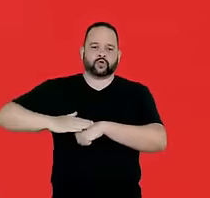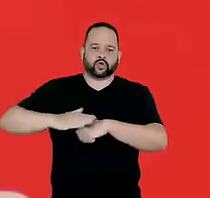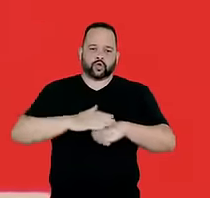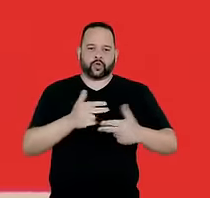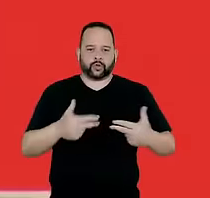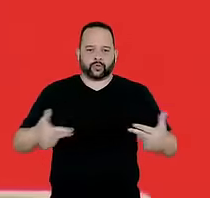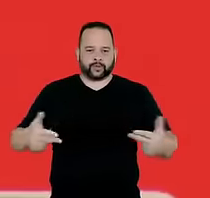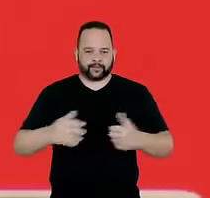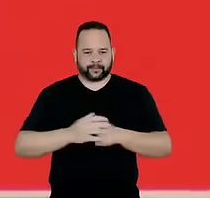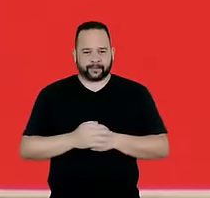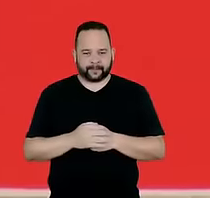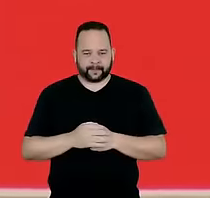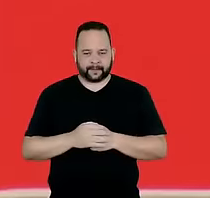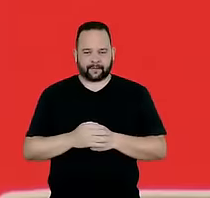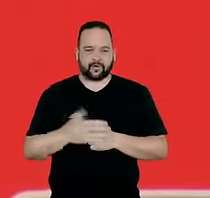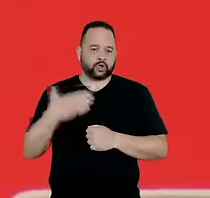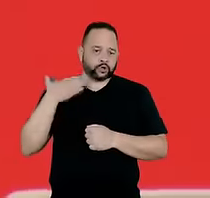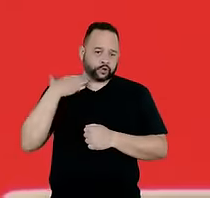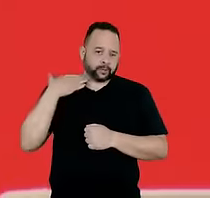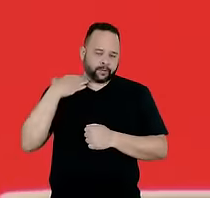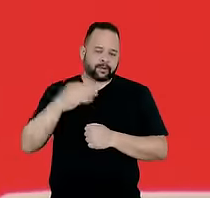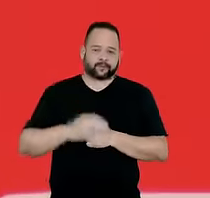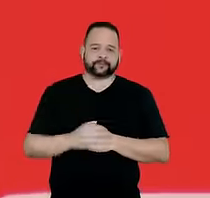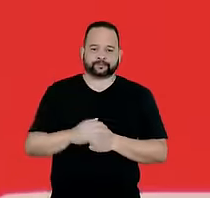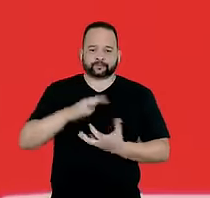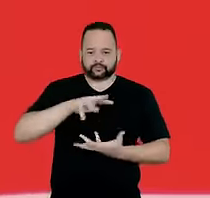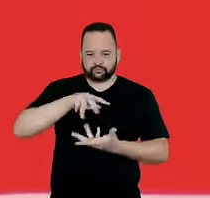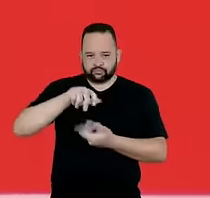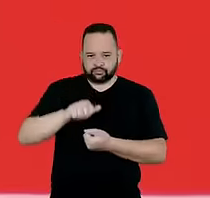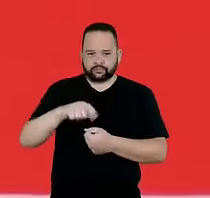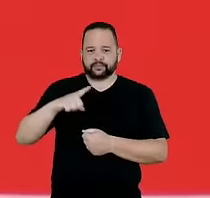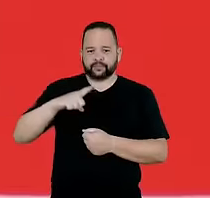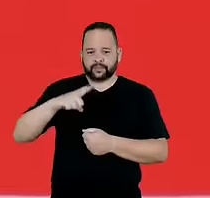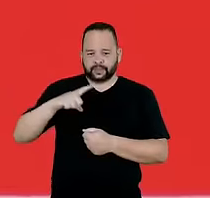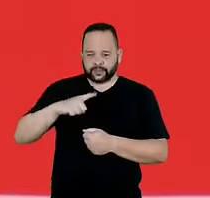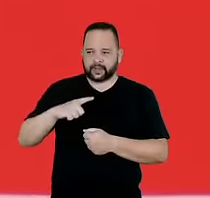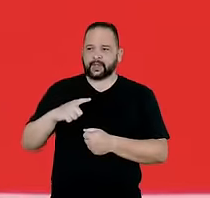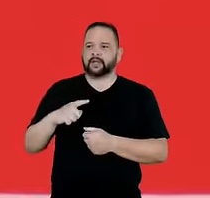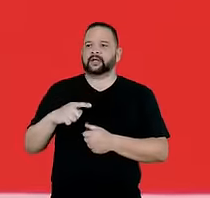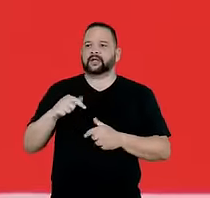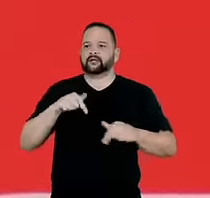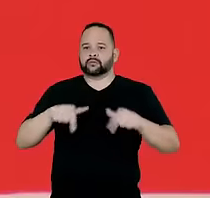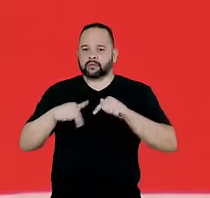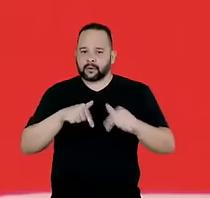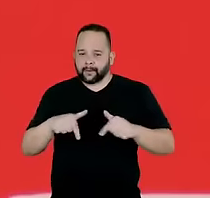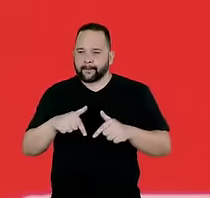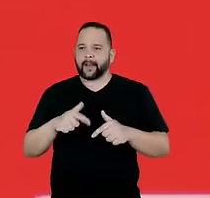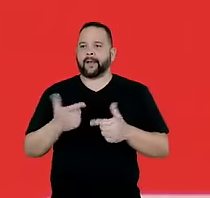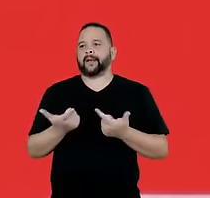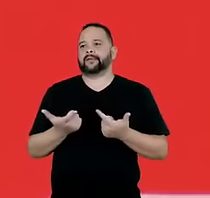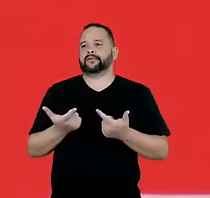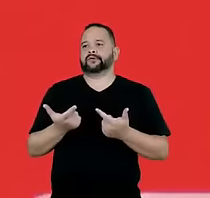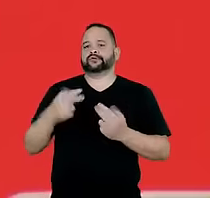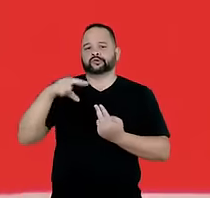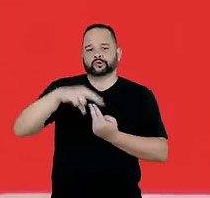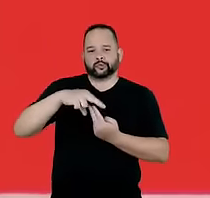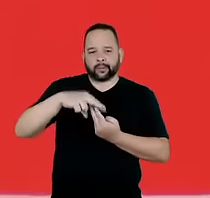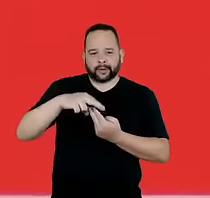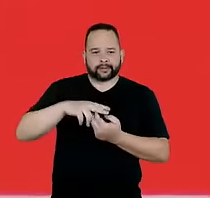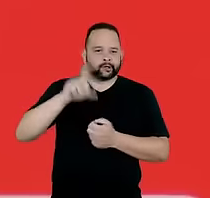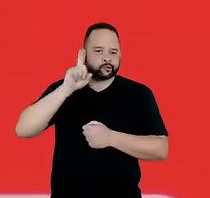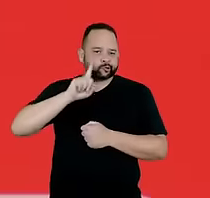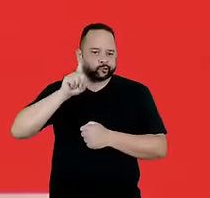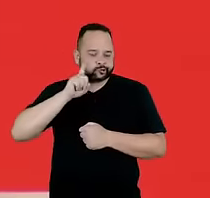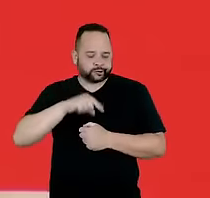Private Bank que inclui as operações como o Guilherme falou internacionais do Bradesco e Miami por meio do Bradesco Bank e também